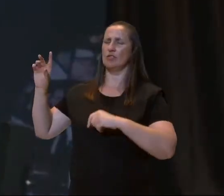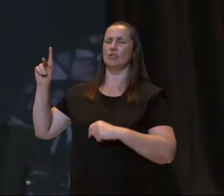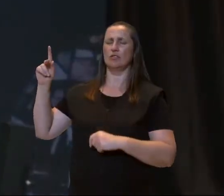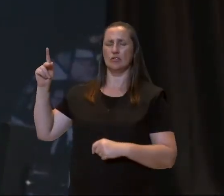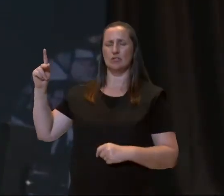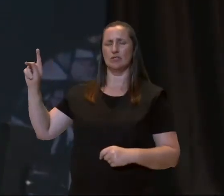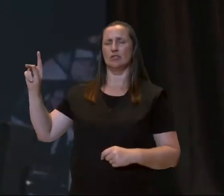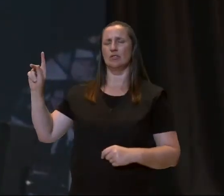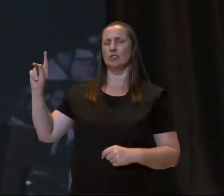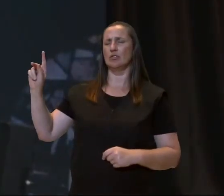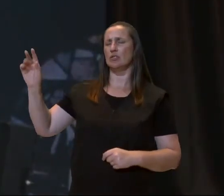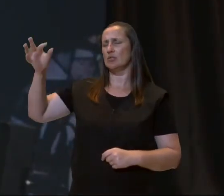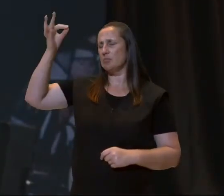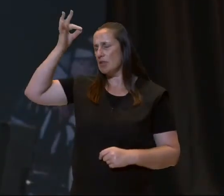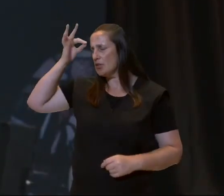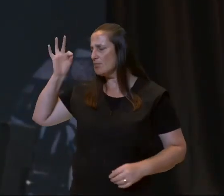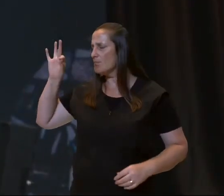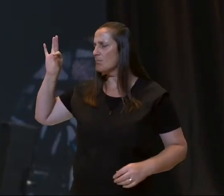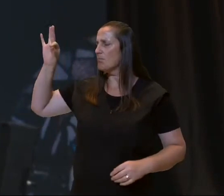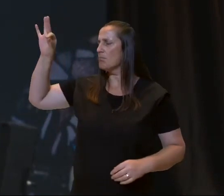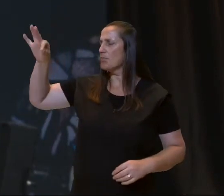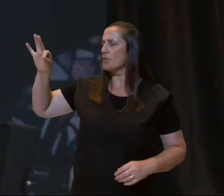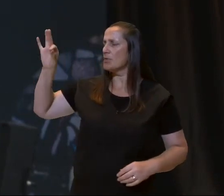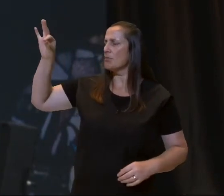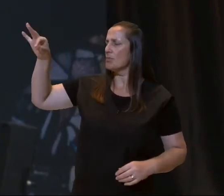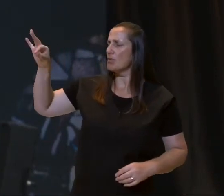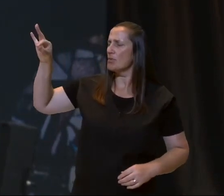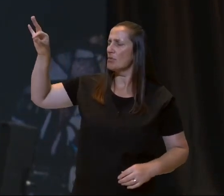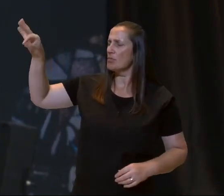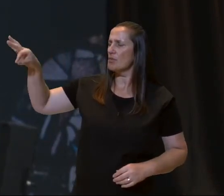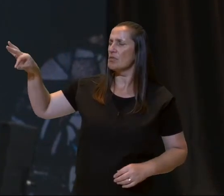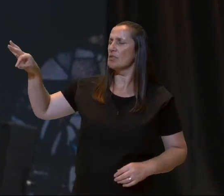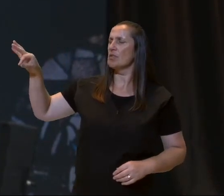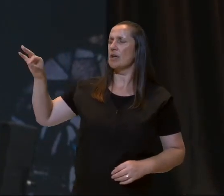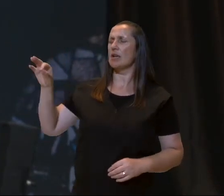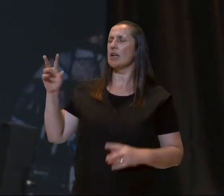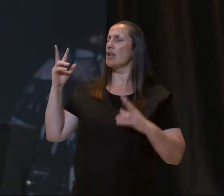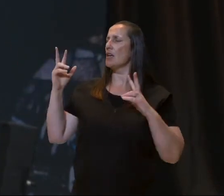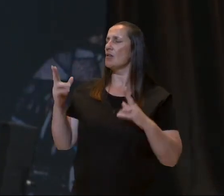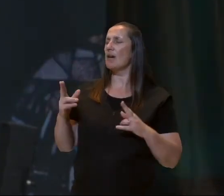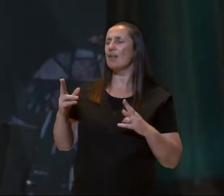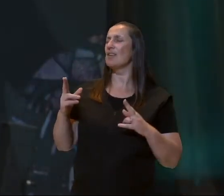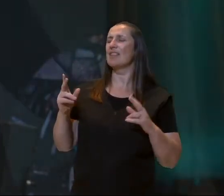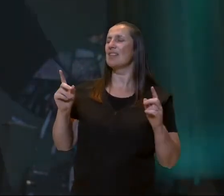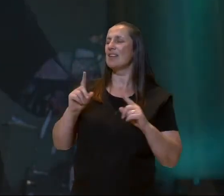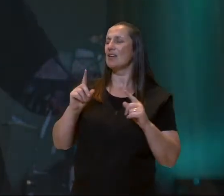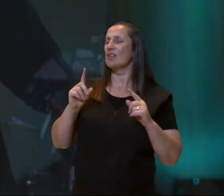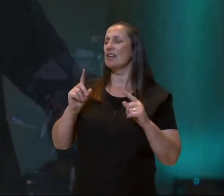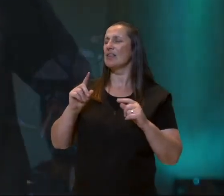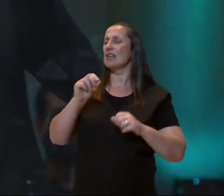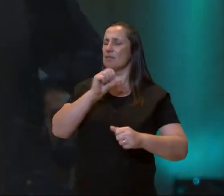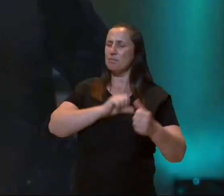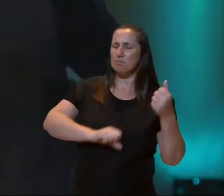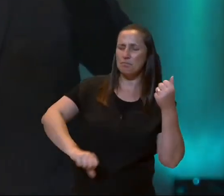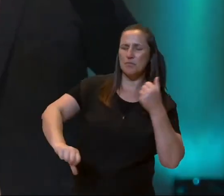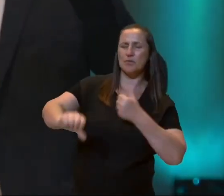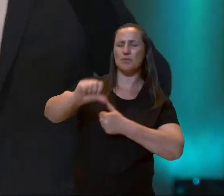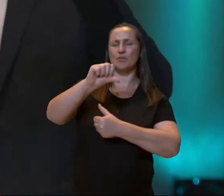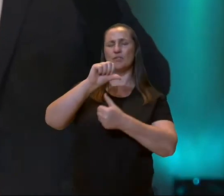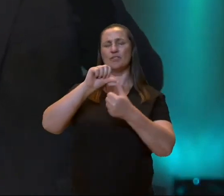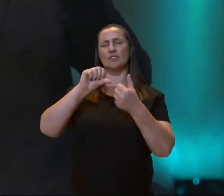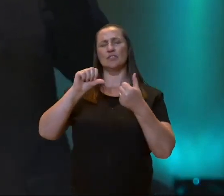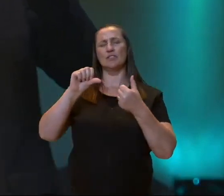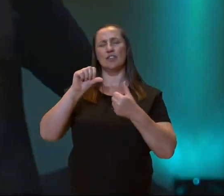do teu Espírito na vida deles. Que eles não sejam mais os mesmos, que eles sejam renovados pela